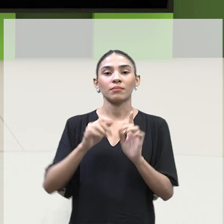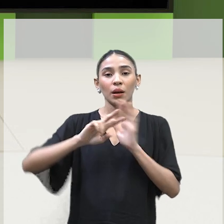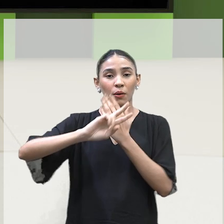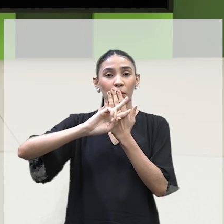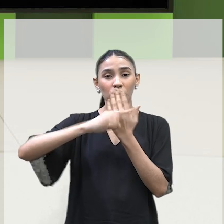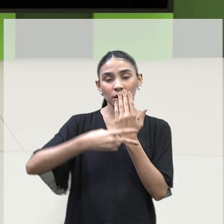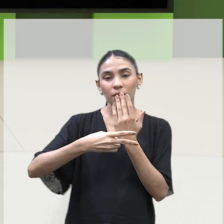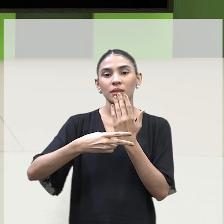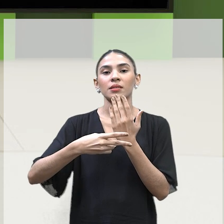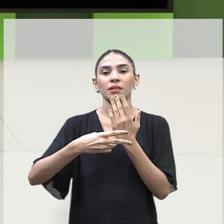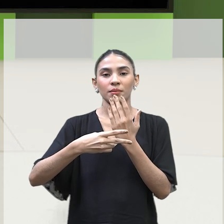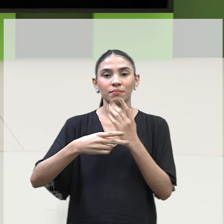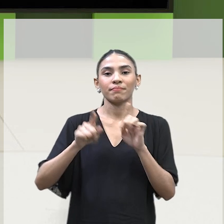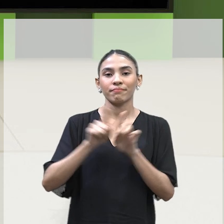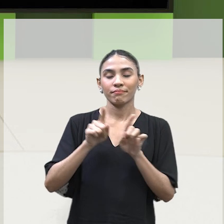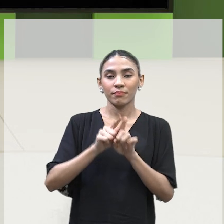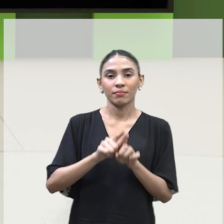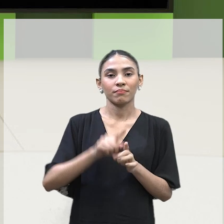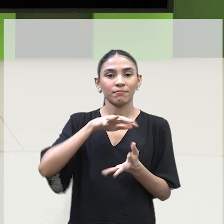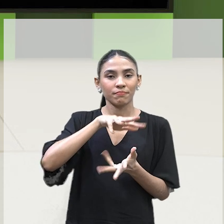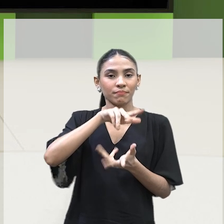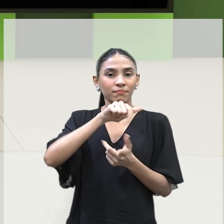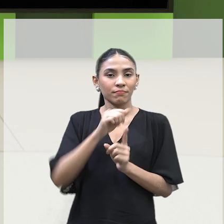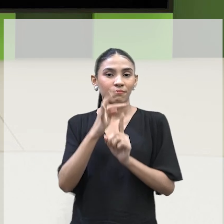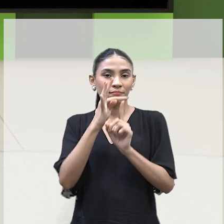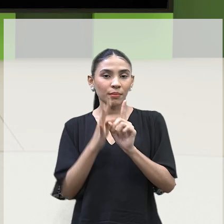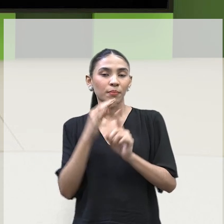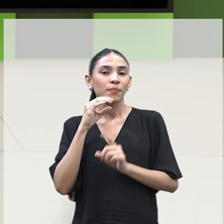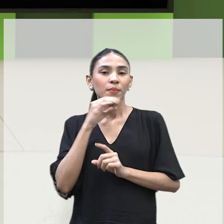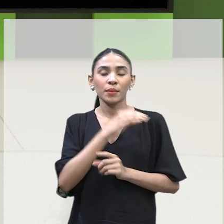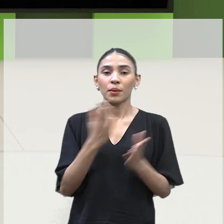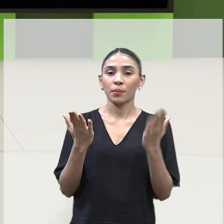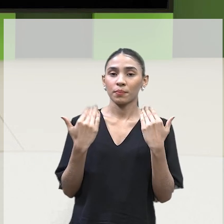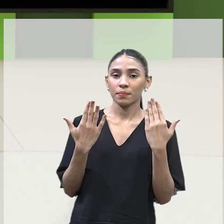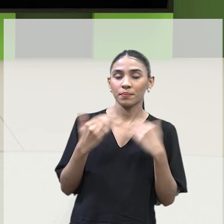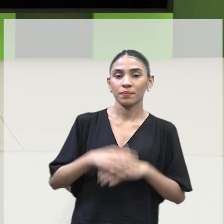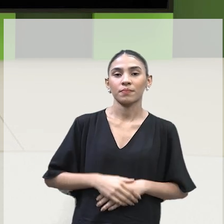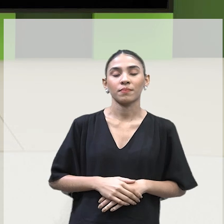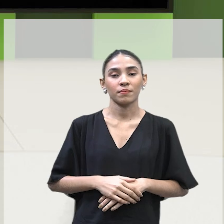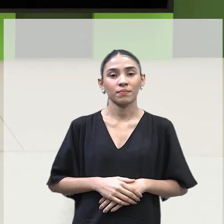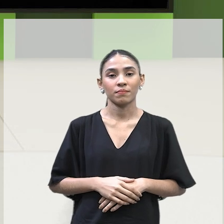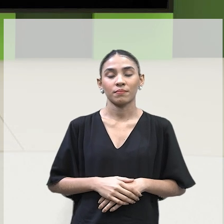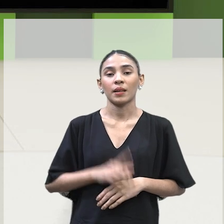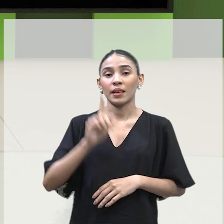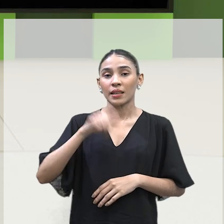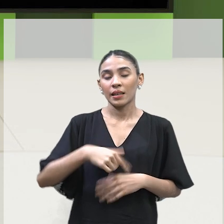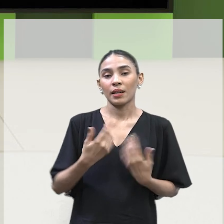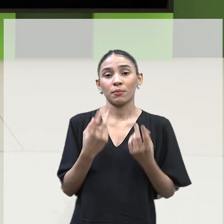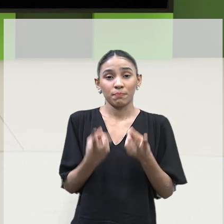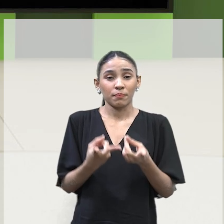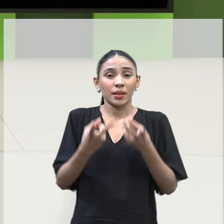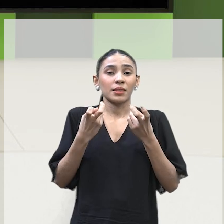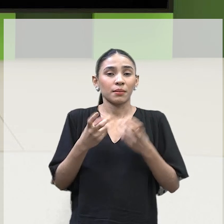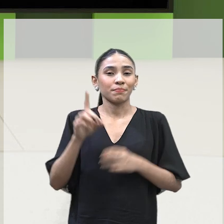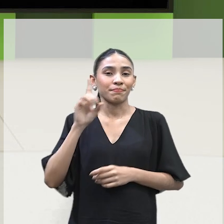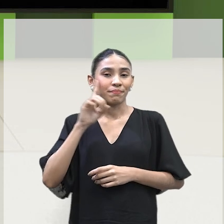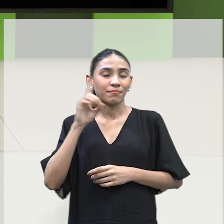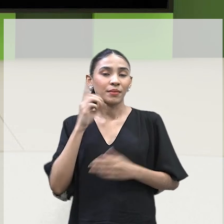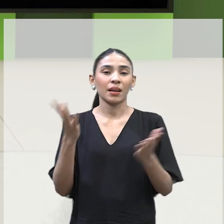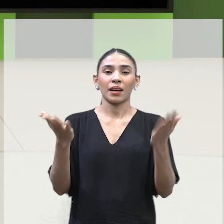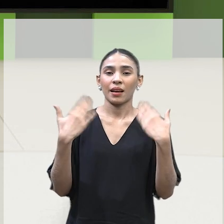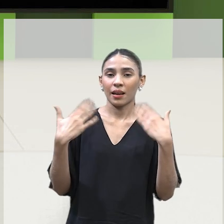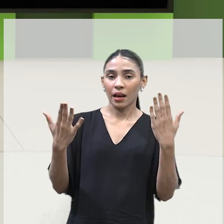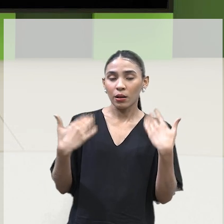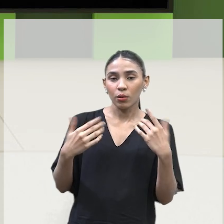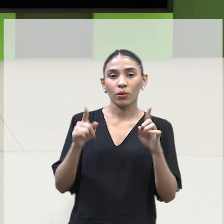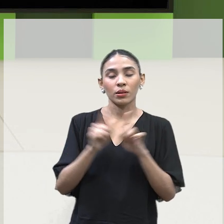uma causa. A causa é o efeito estufa intensificado e o resultado é o que a gente está observando aí, né? Essas ondas de calor